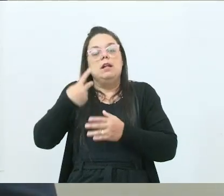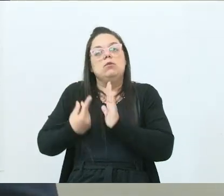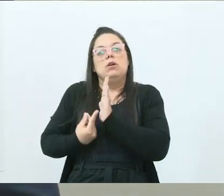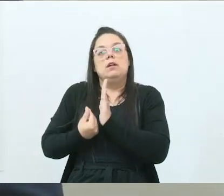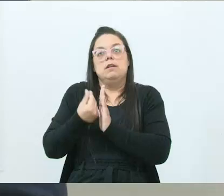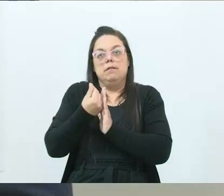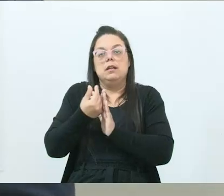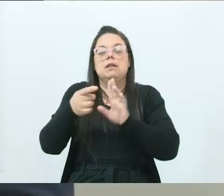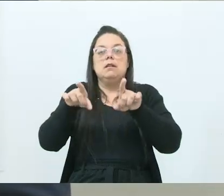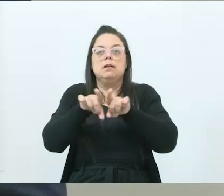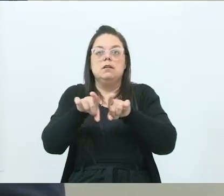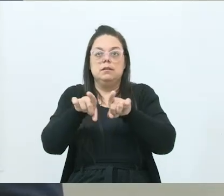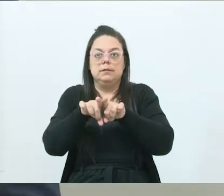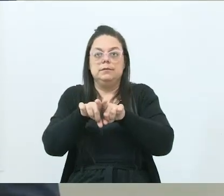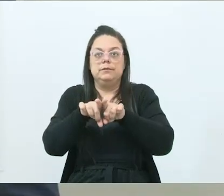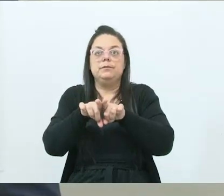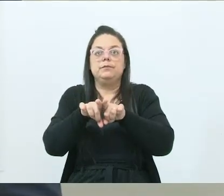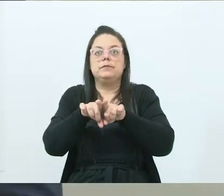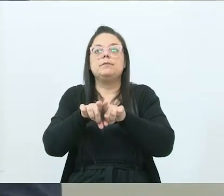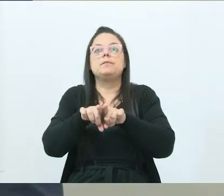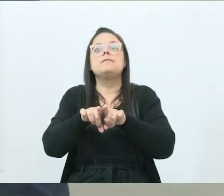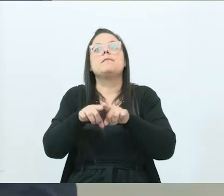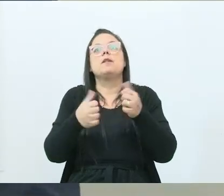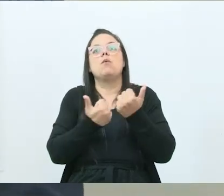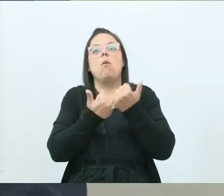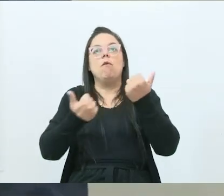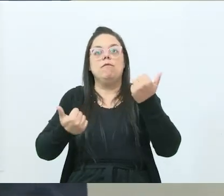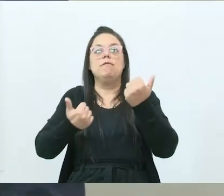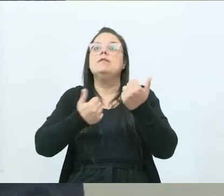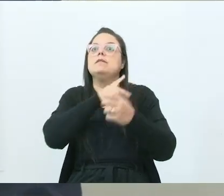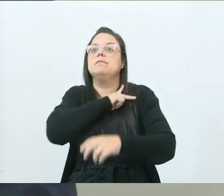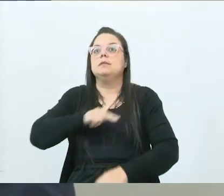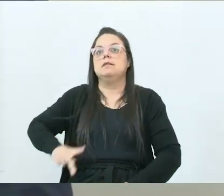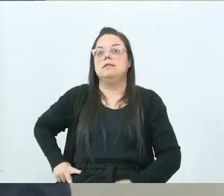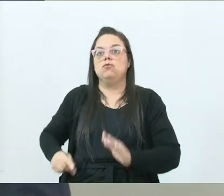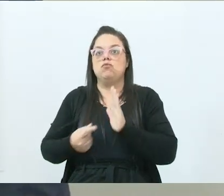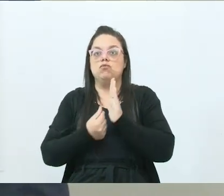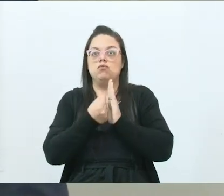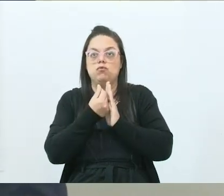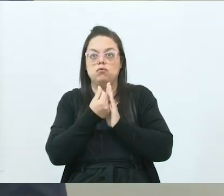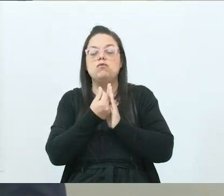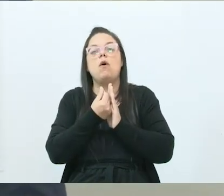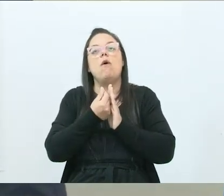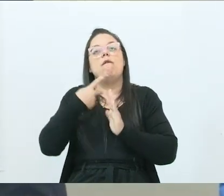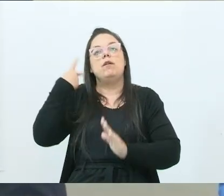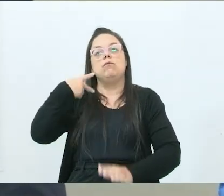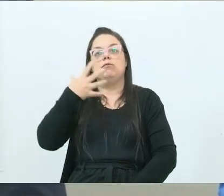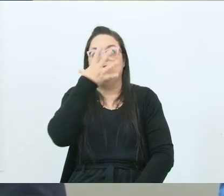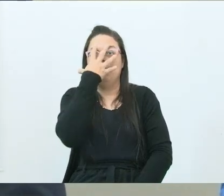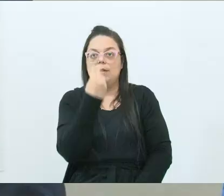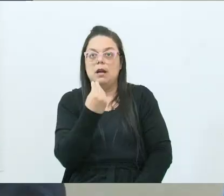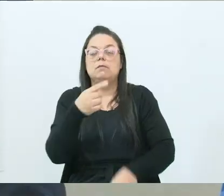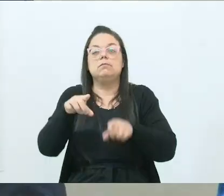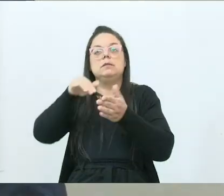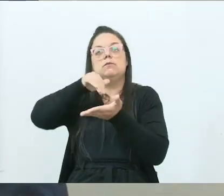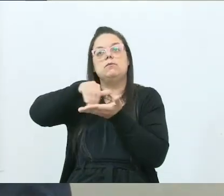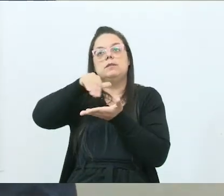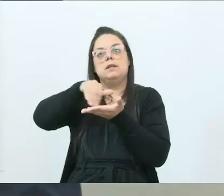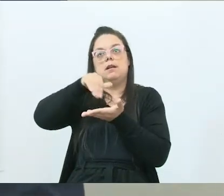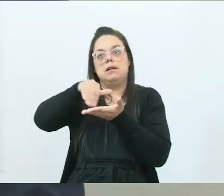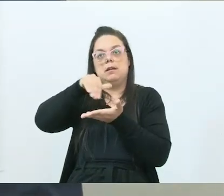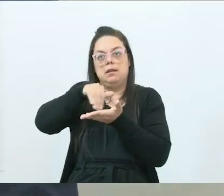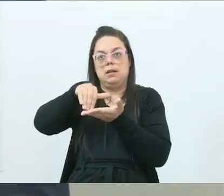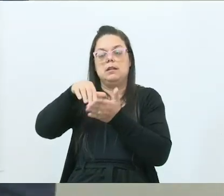Finanças, o vice-presidente da Comissão de Finanças, vereador Fábio Davan, o secretário da Comissão